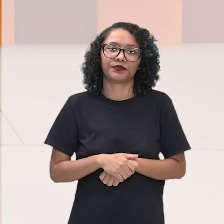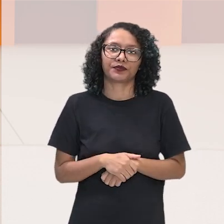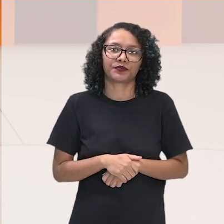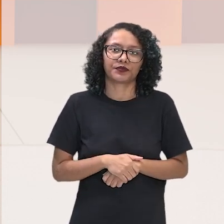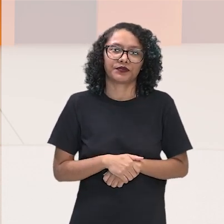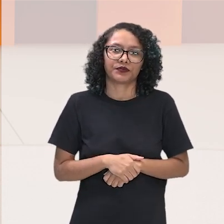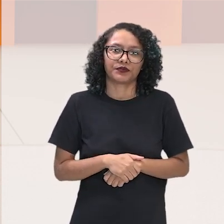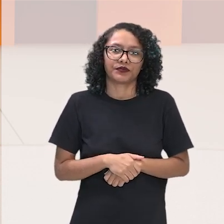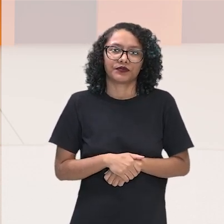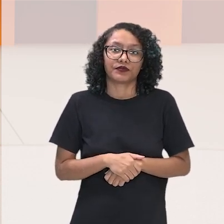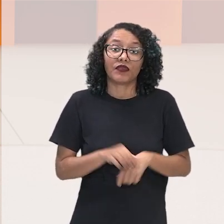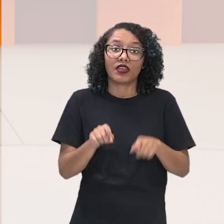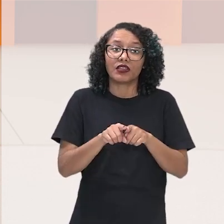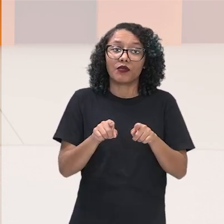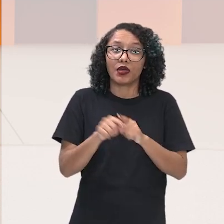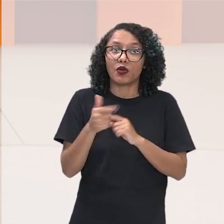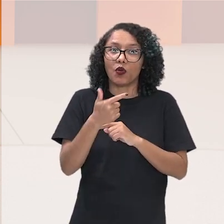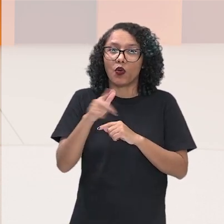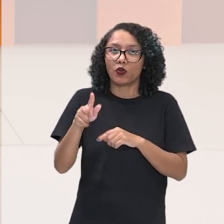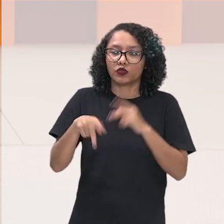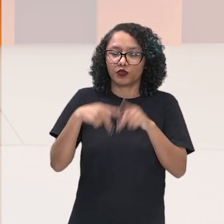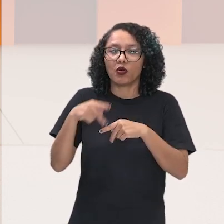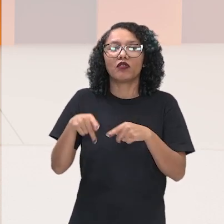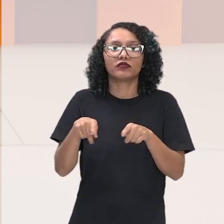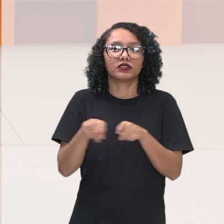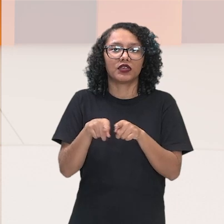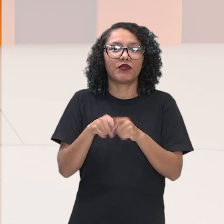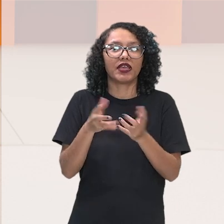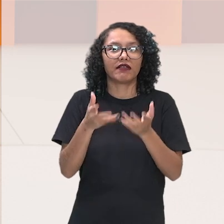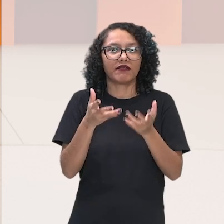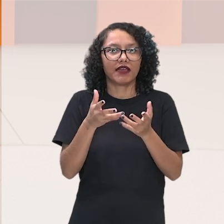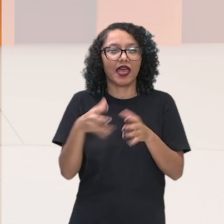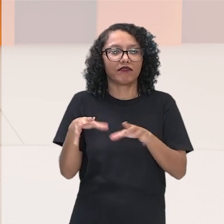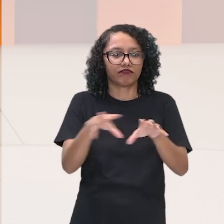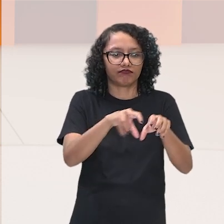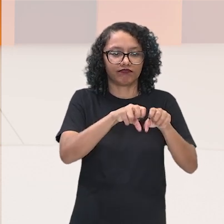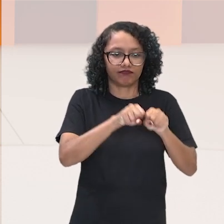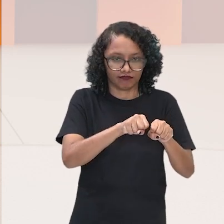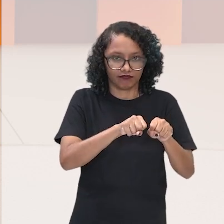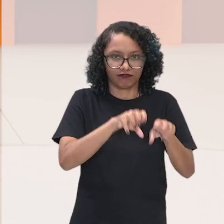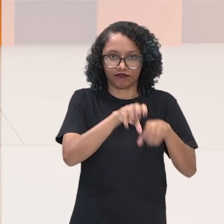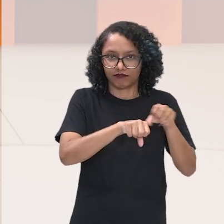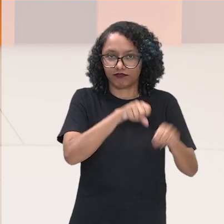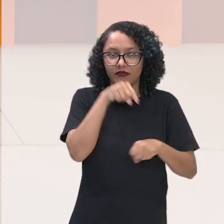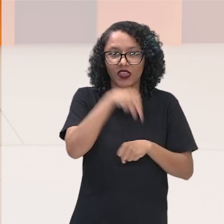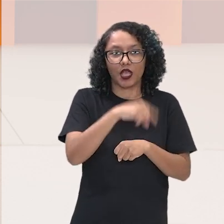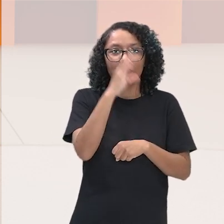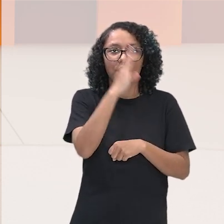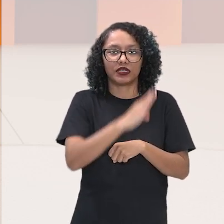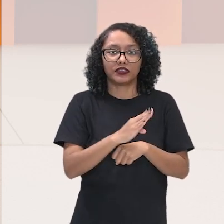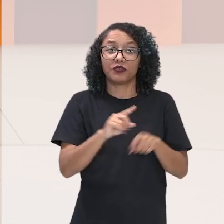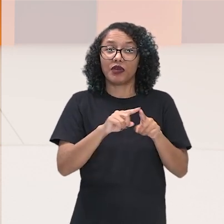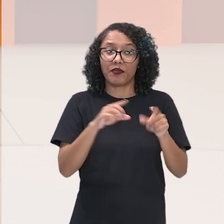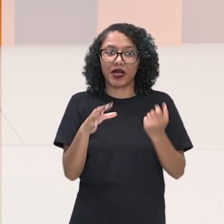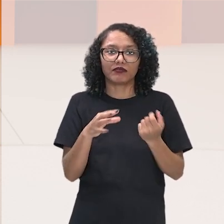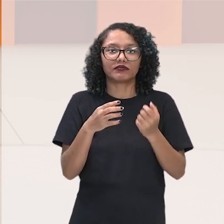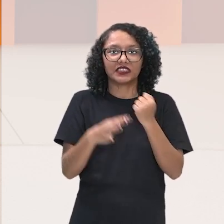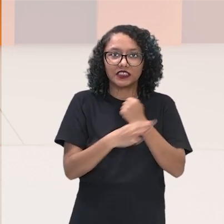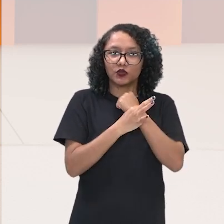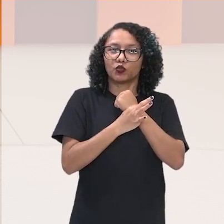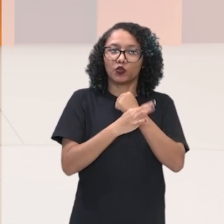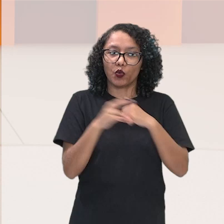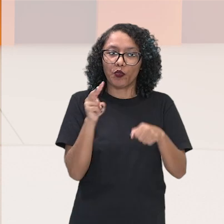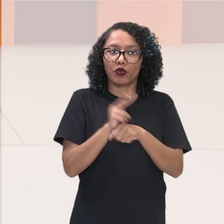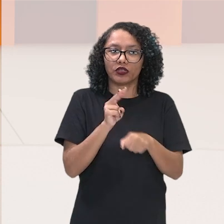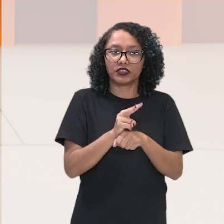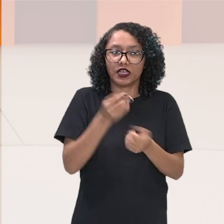que outros povos queiram tomar posse das terras brasileiras. E para assegurar essas terras,